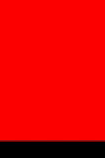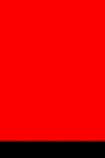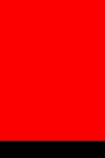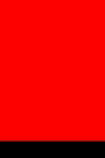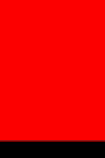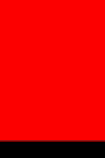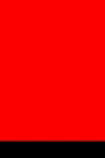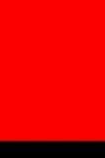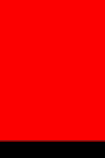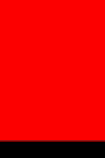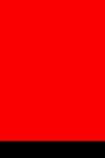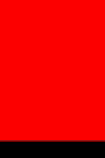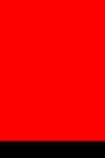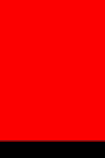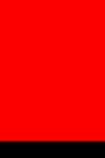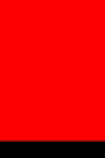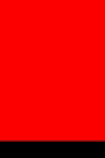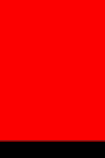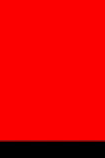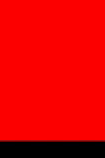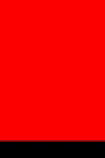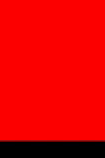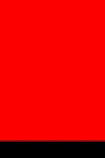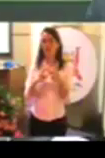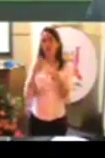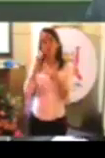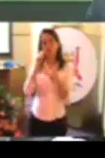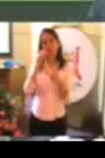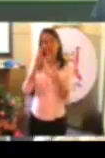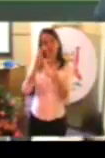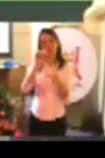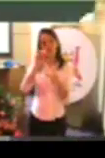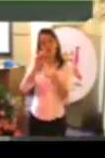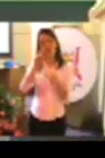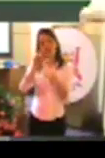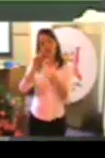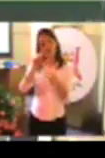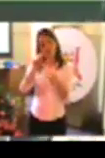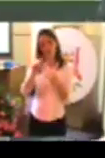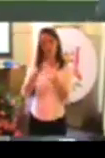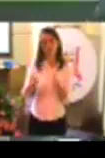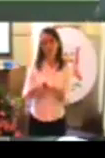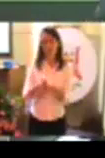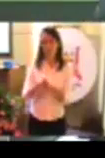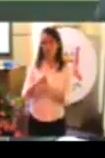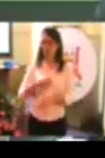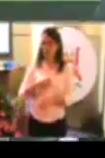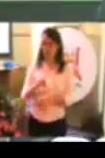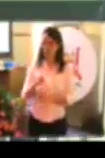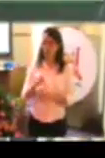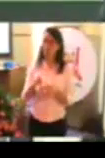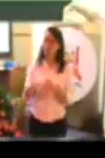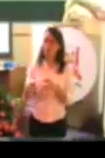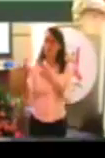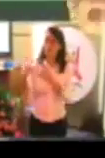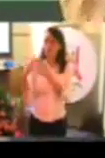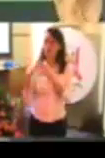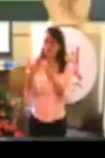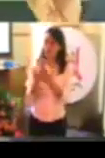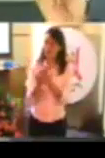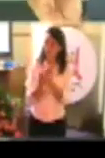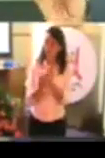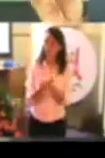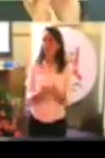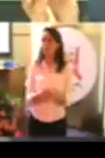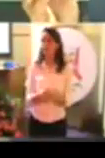outra grande parceira que está aqui representada pela Carla Pedroso, coordenadora da Escola do Legislativo desde a sua criação. E eu